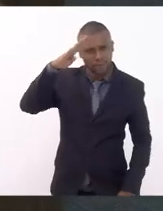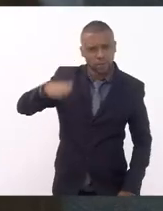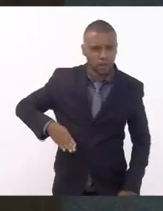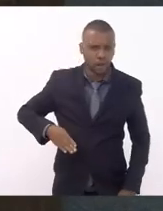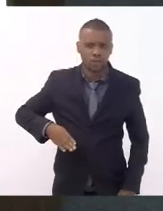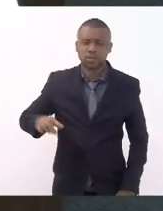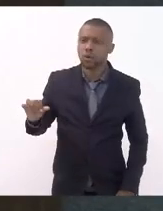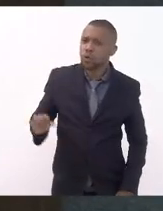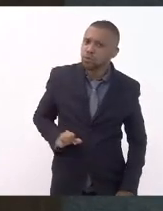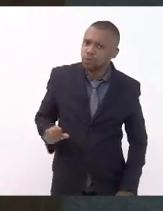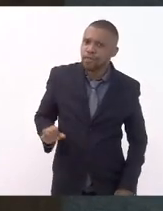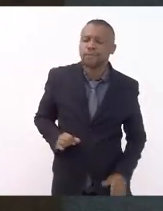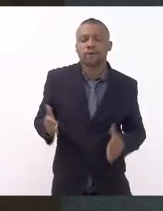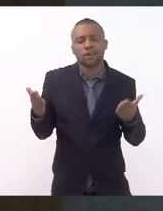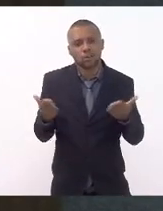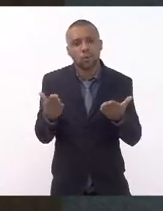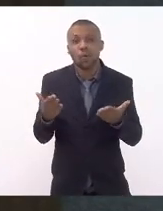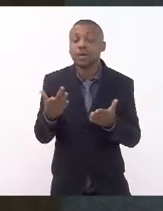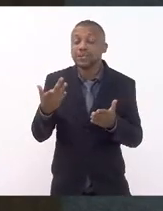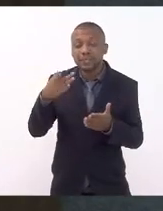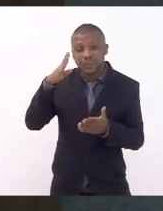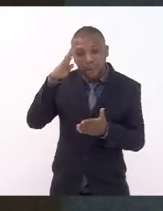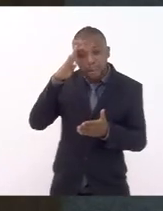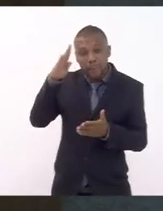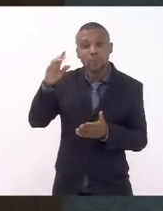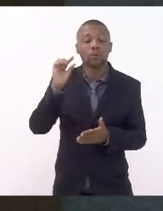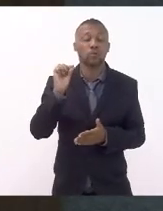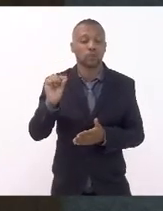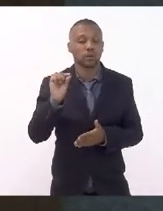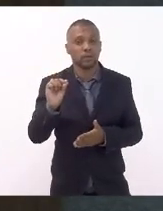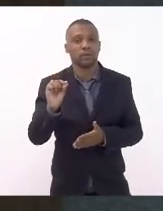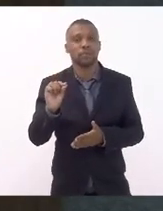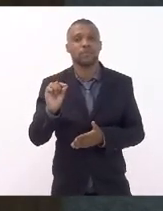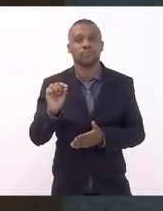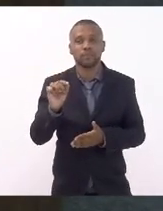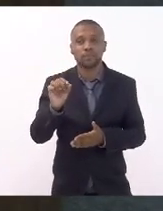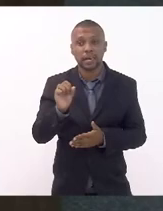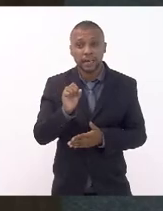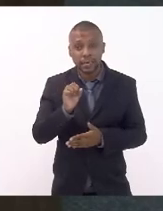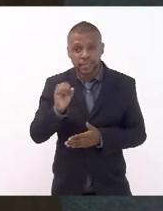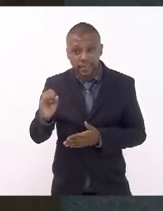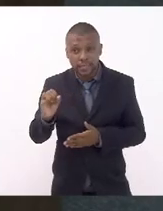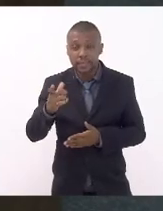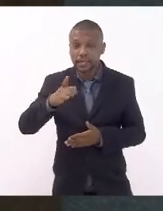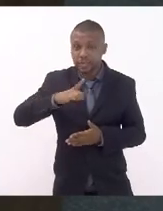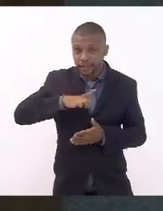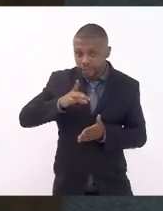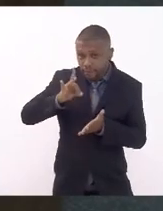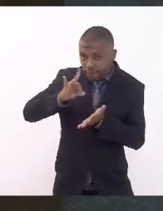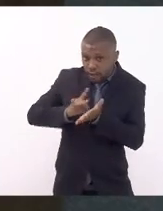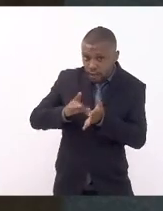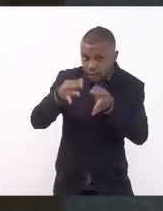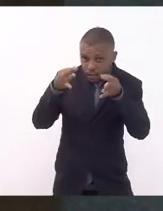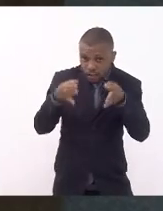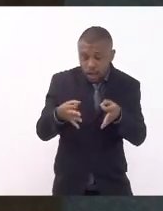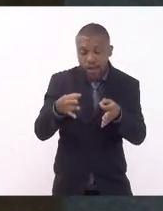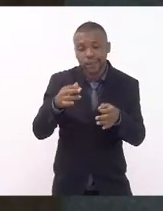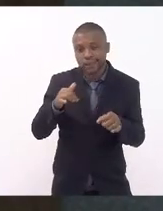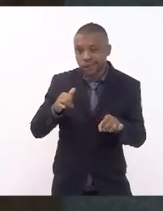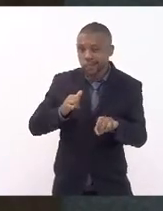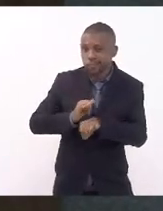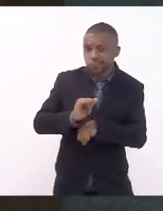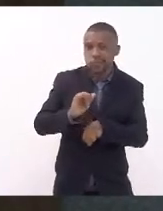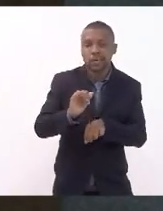hoje. E vou mais além, presidente. Se houve realmente essa fraude que